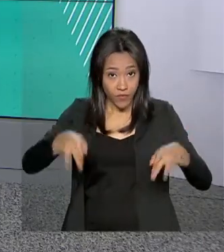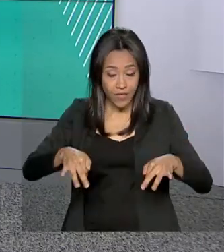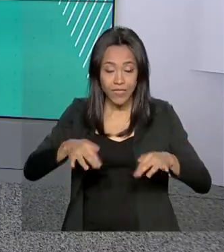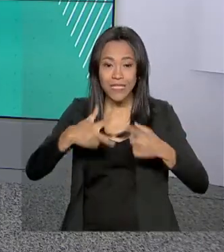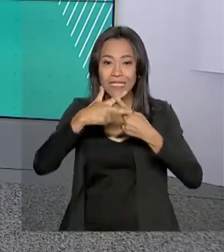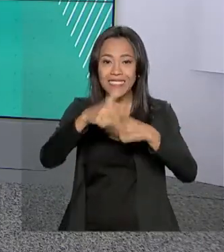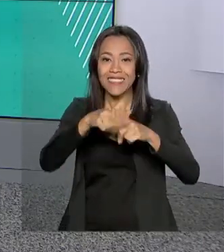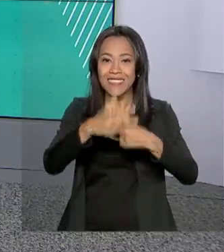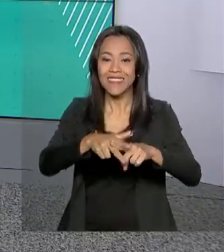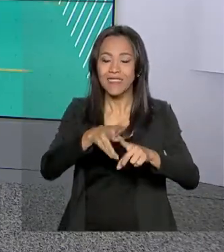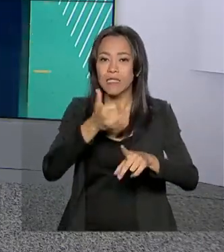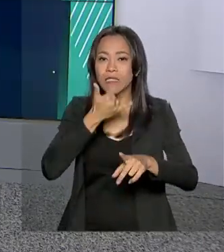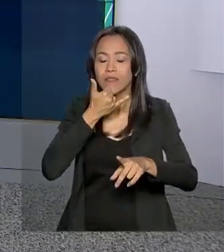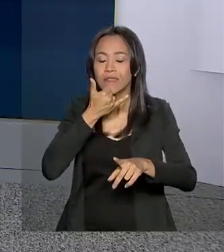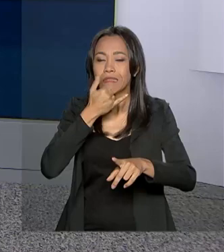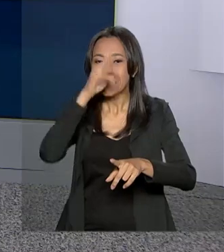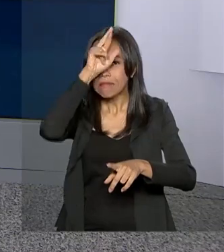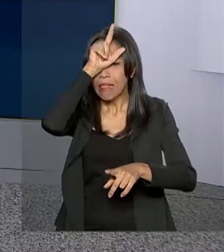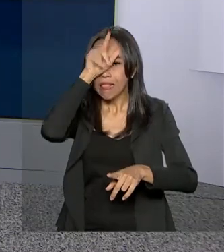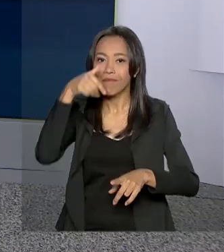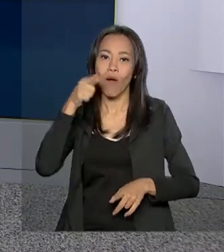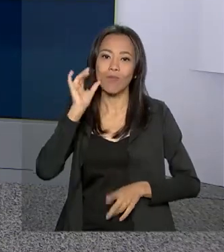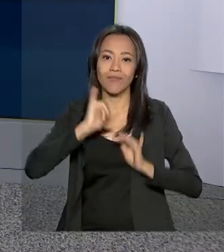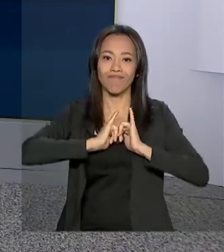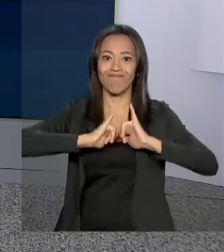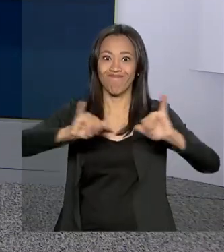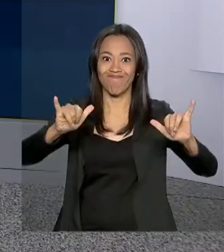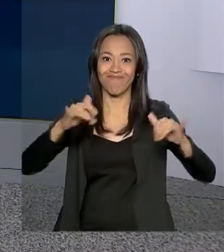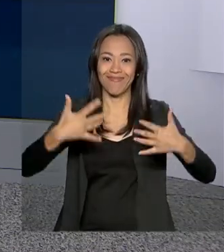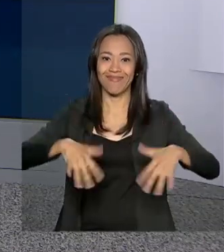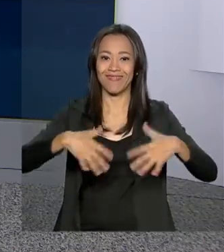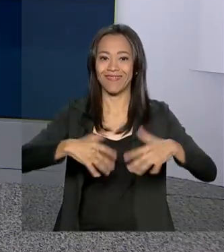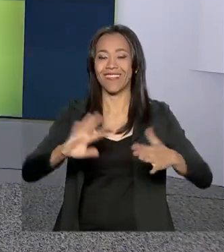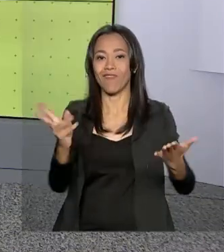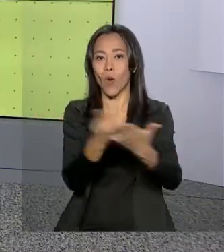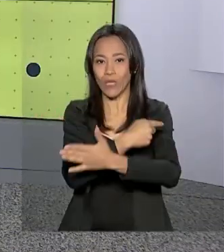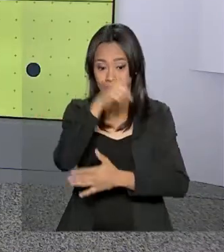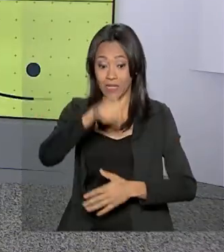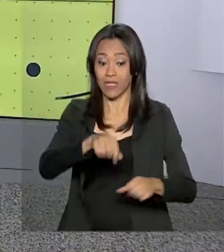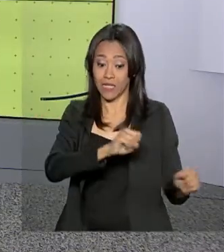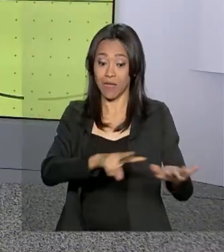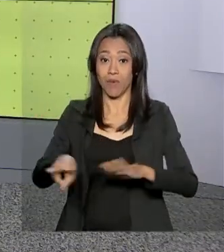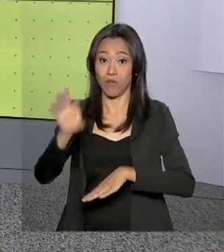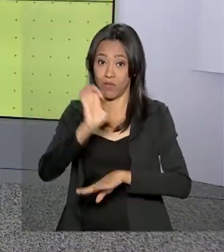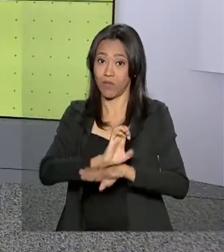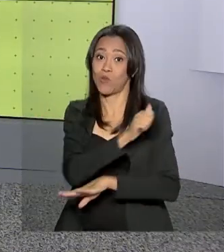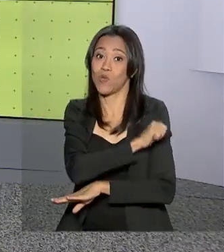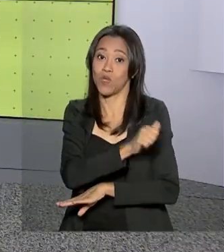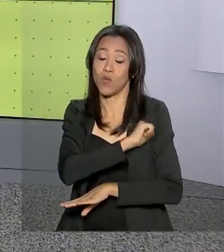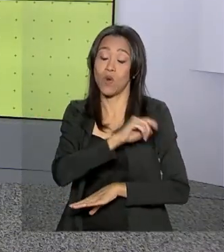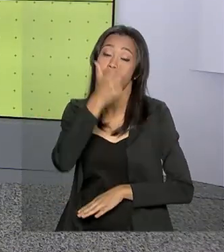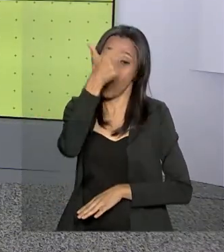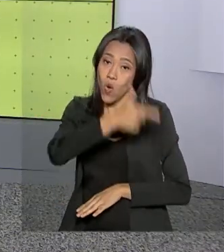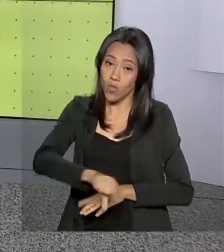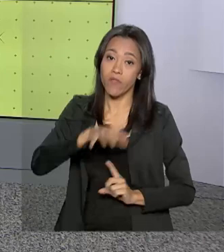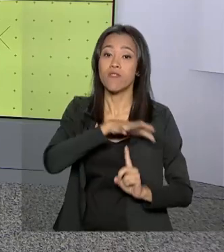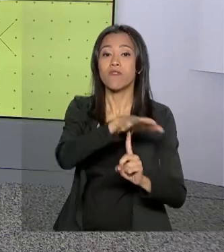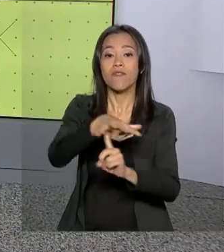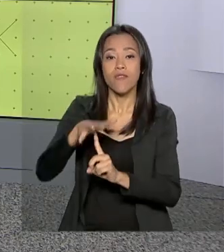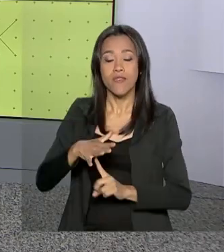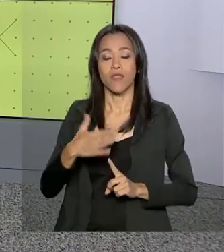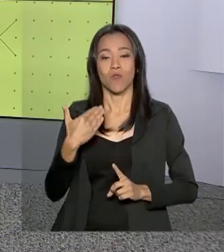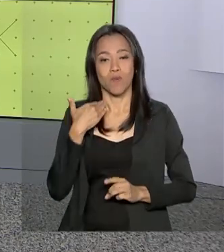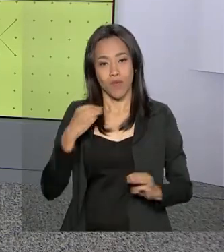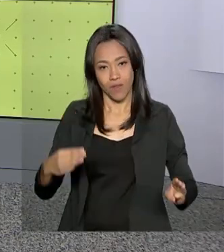correção. Ontem demos aqui neste boletim a notícia de que estava ocorrendo nesta semana, no Rio de Janeiro, mais uma edição do feirão da